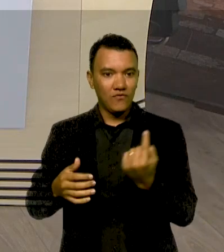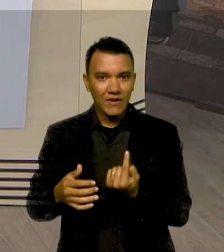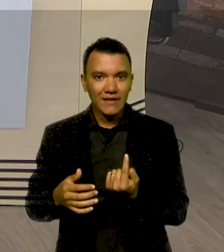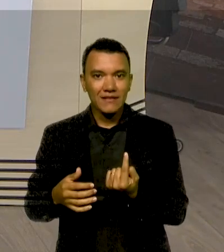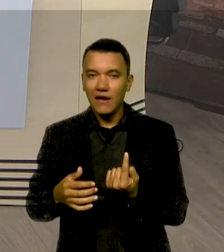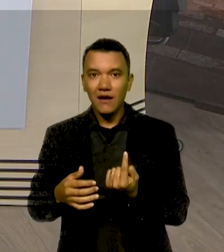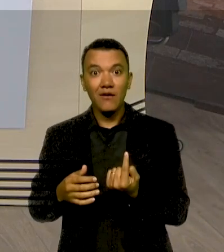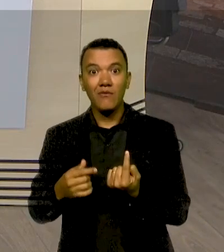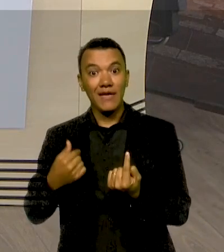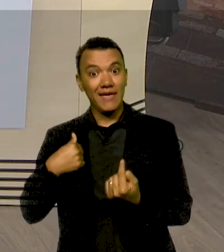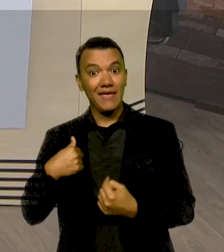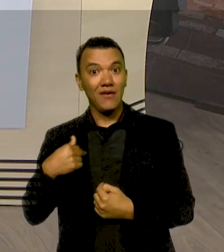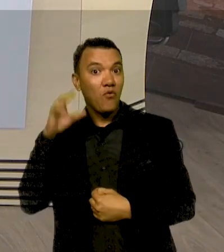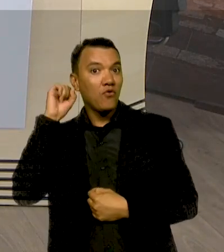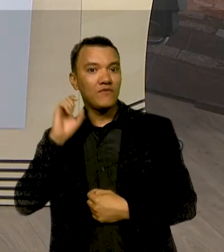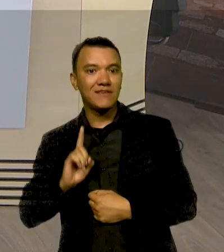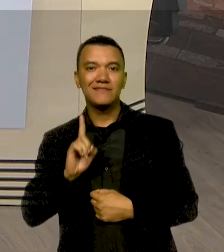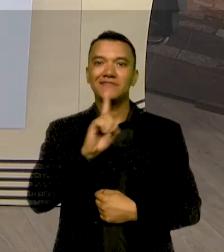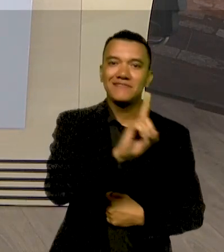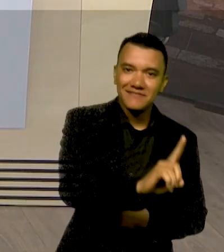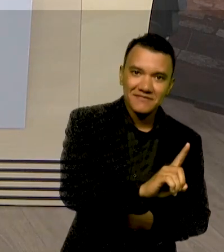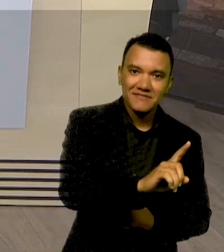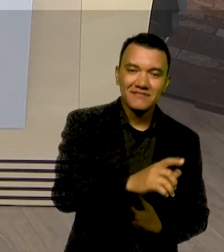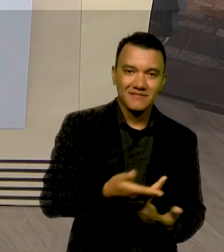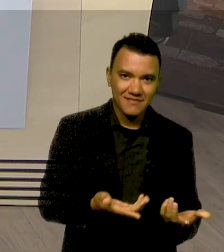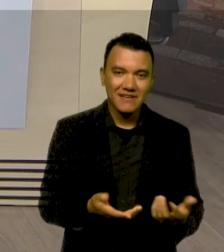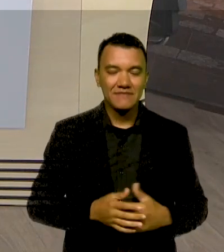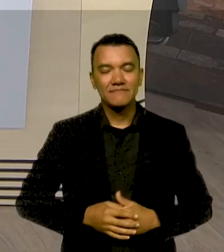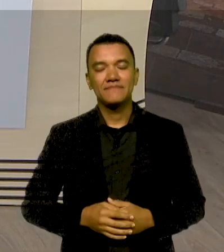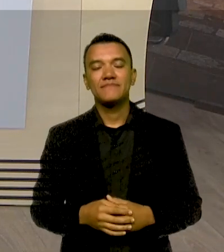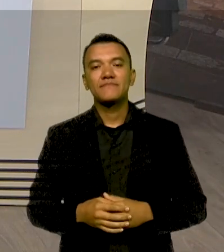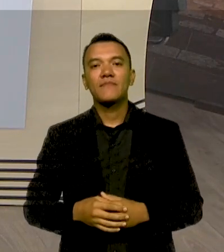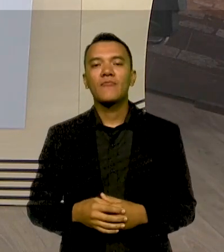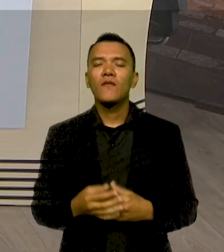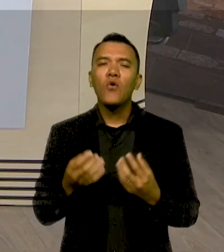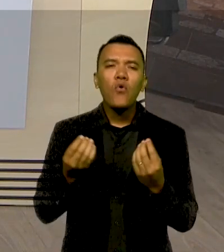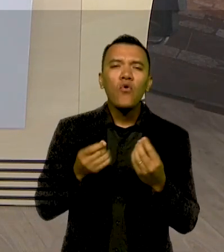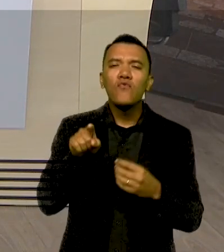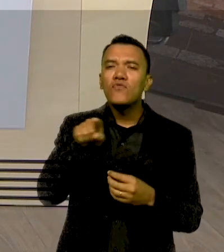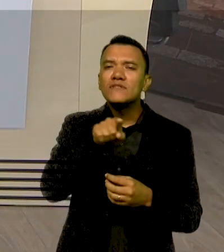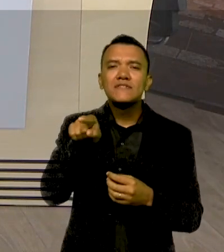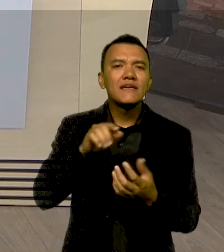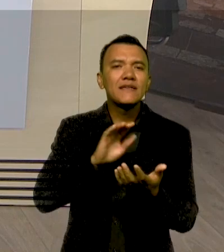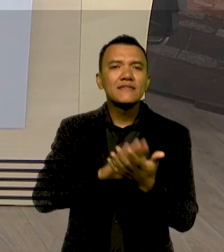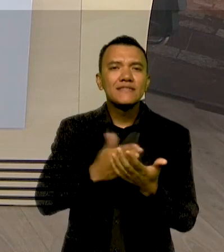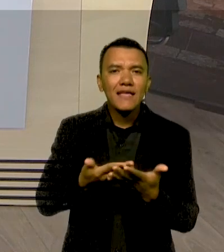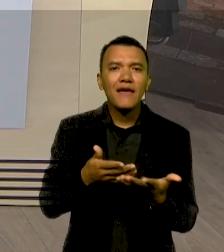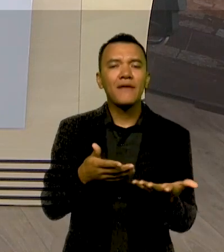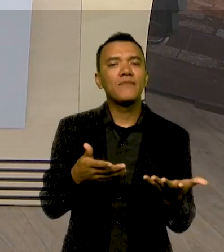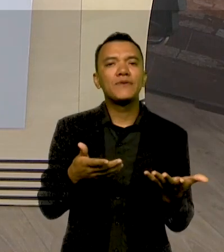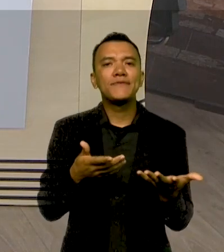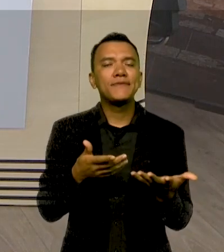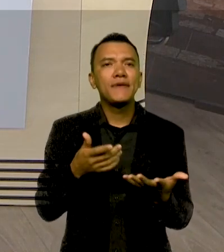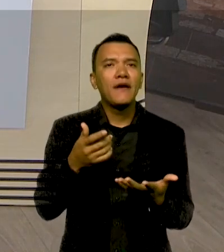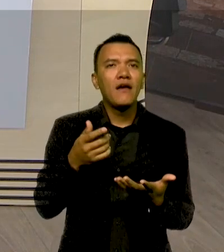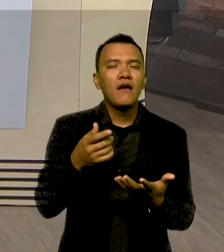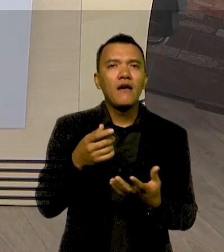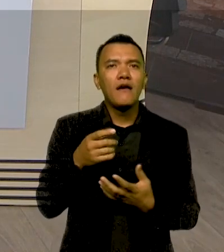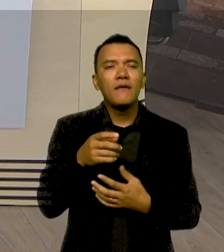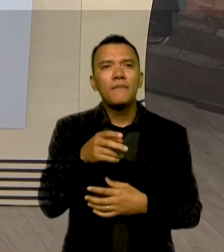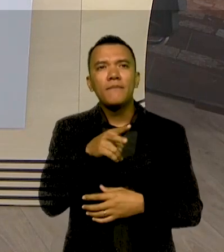mundo da pessoa surda. Como é que vocês que trabalham como intérpretes veem